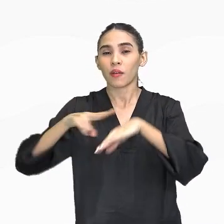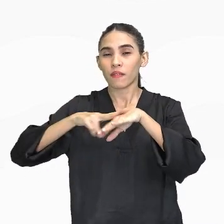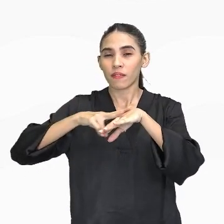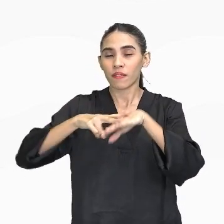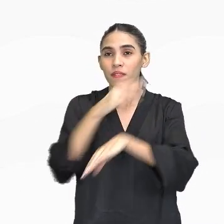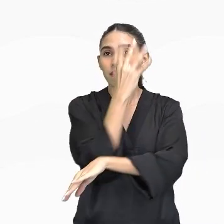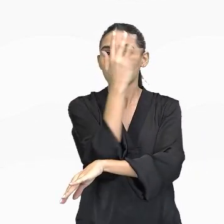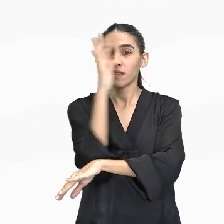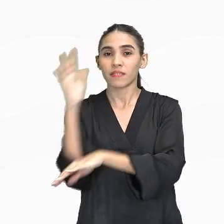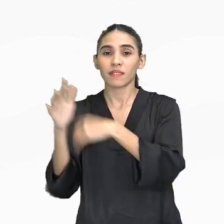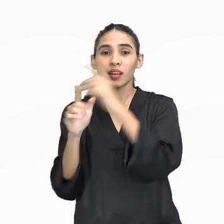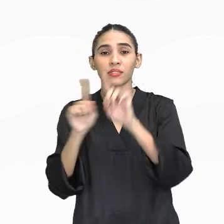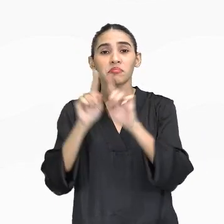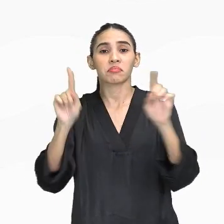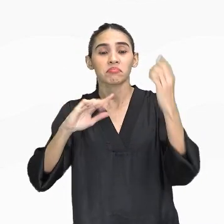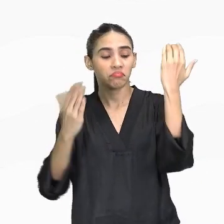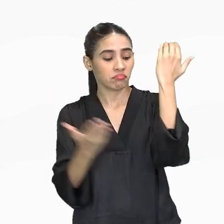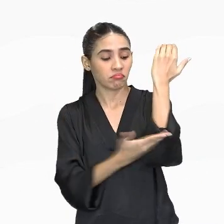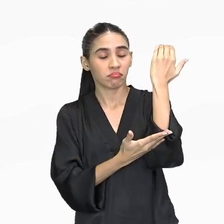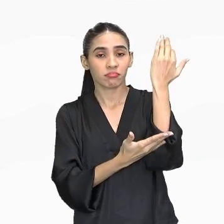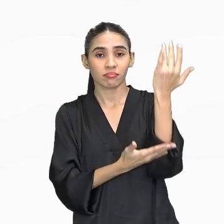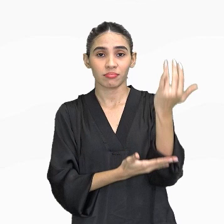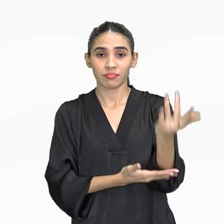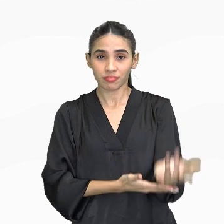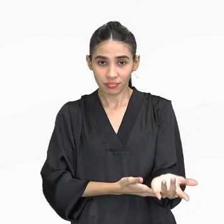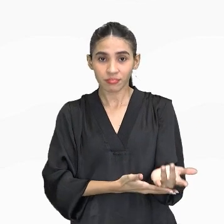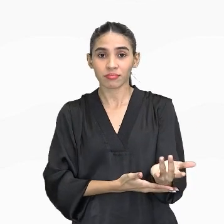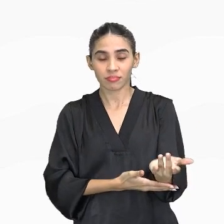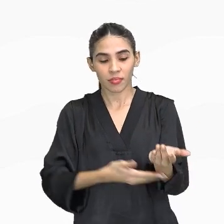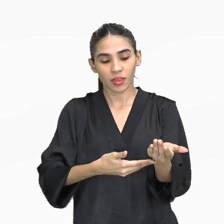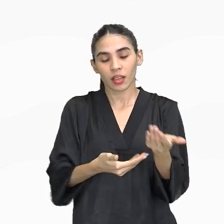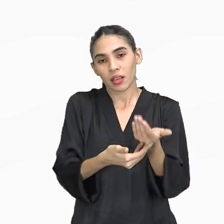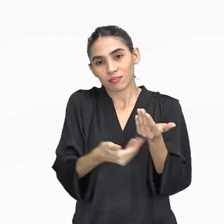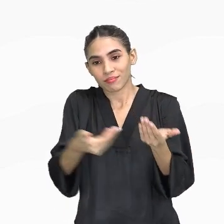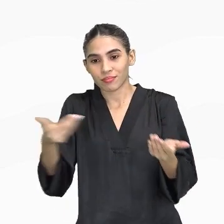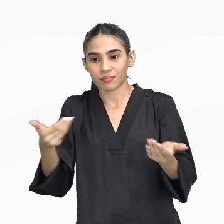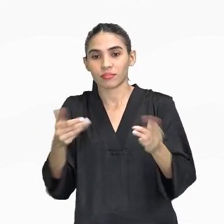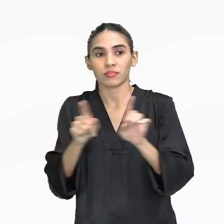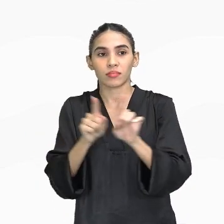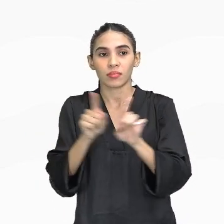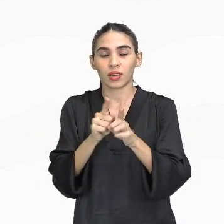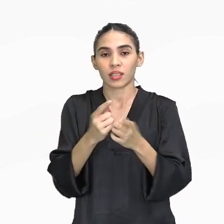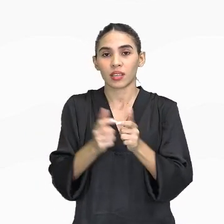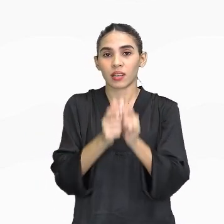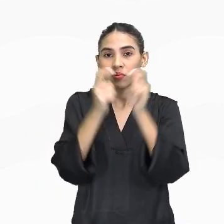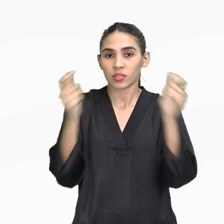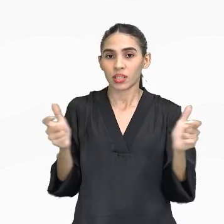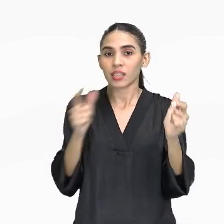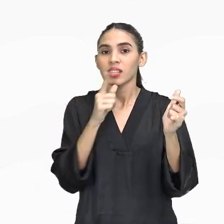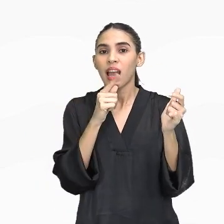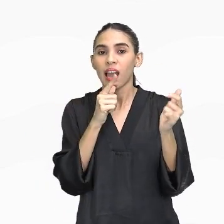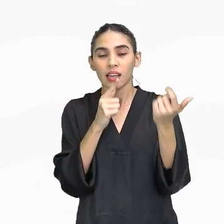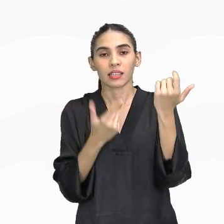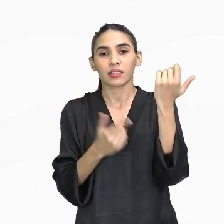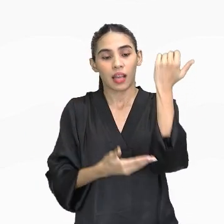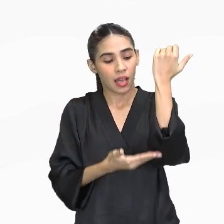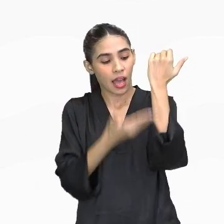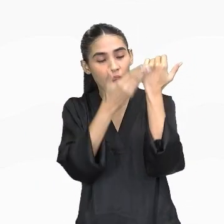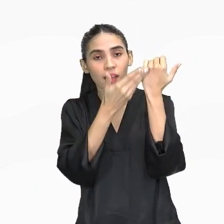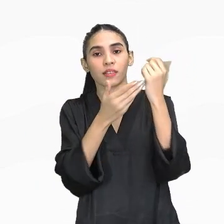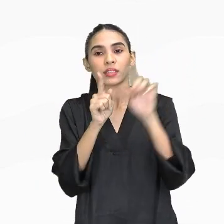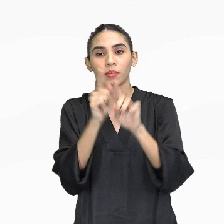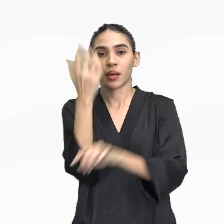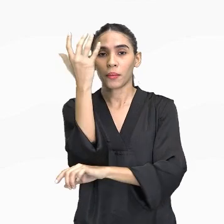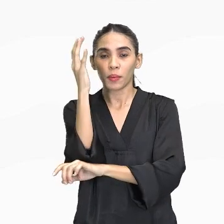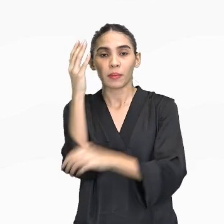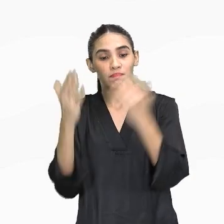foi desmatada, né? Essa parte foi retirada, essa cobertura vegetal, ali uma grande quantidade de árvores foi retirada, né?